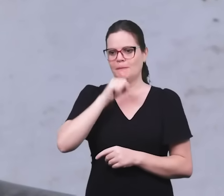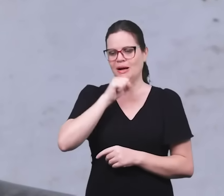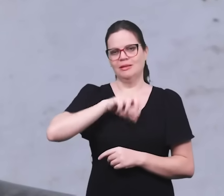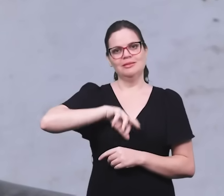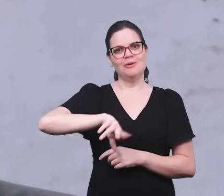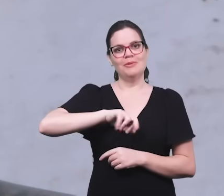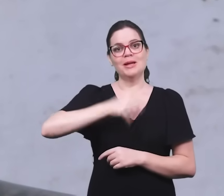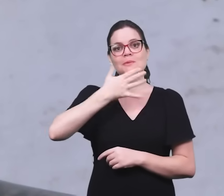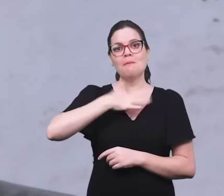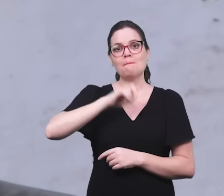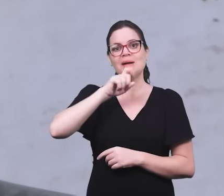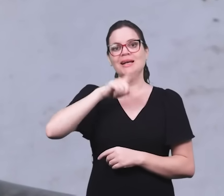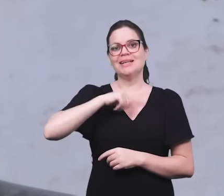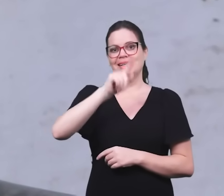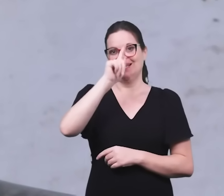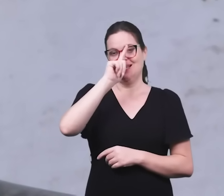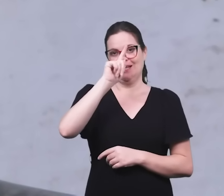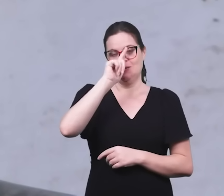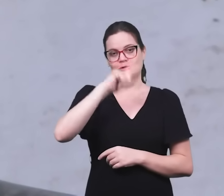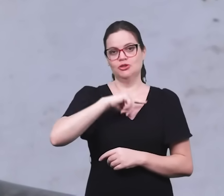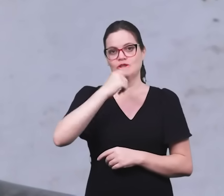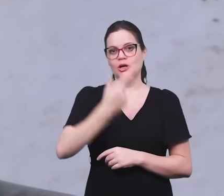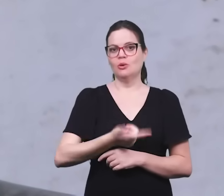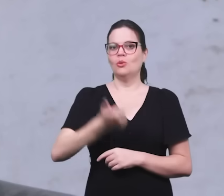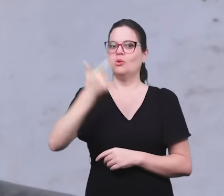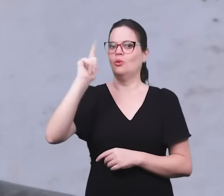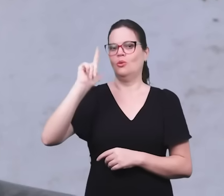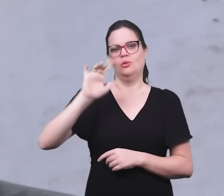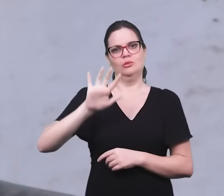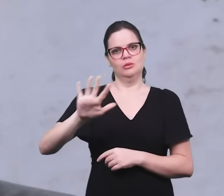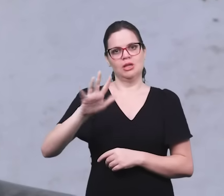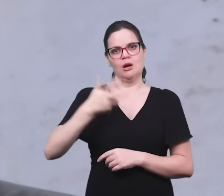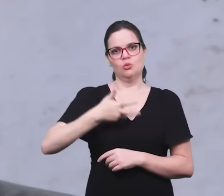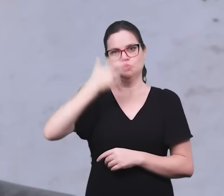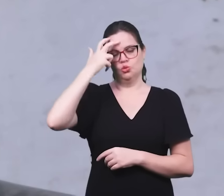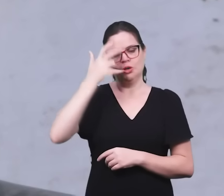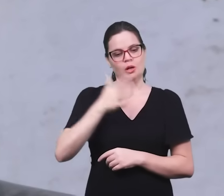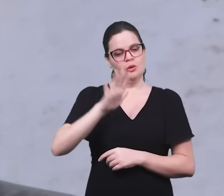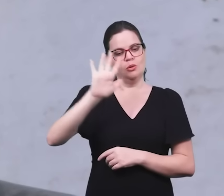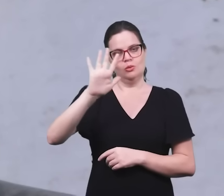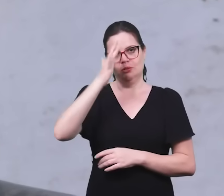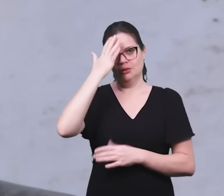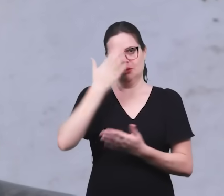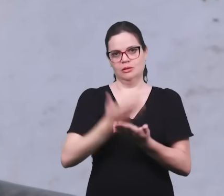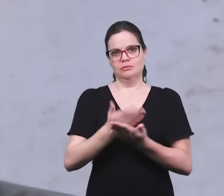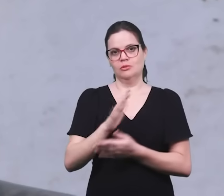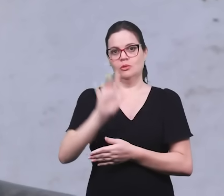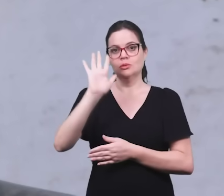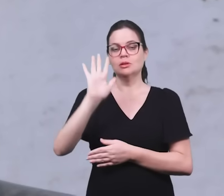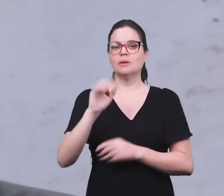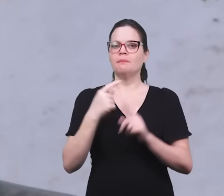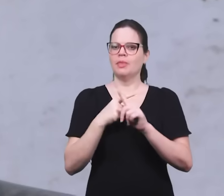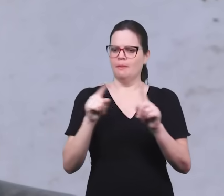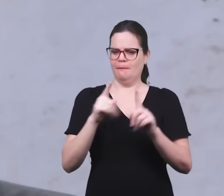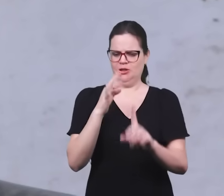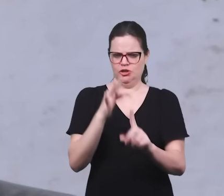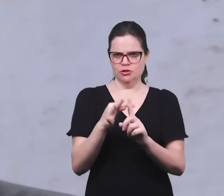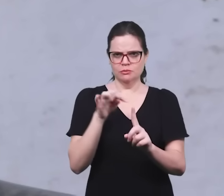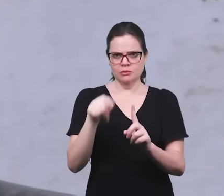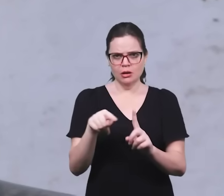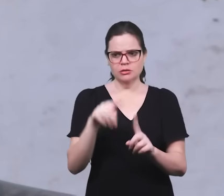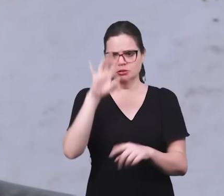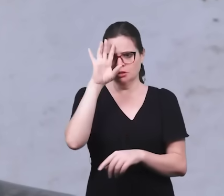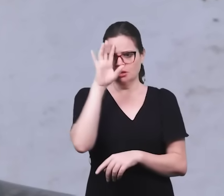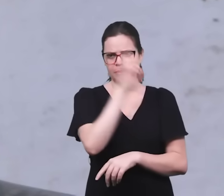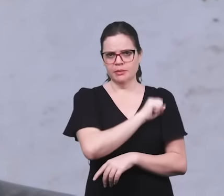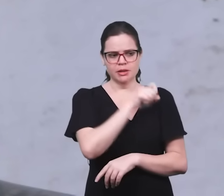tinha outras situações. Mas nós vemos que ele seguiu, ele ficou naquilo que